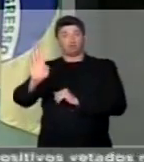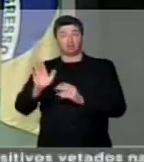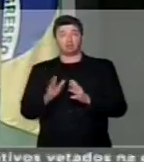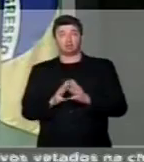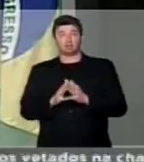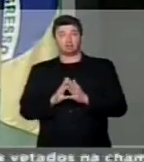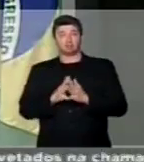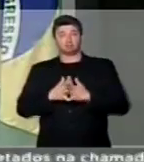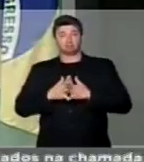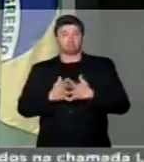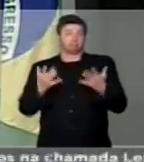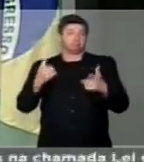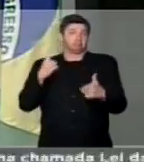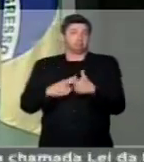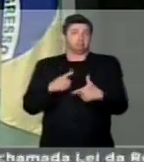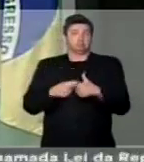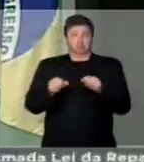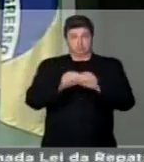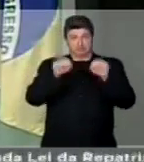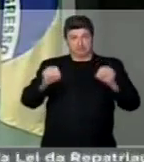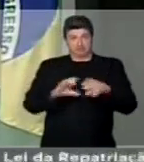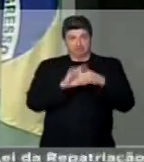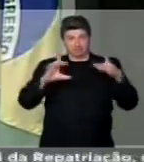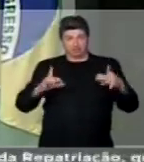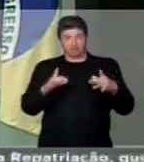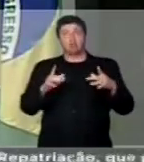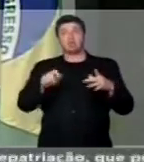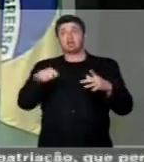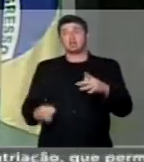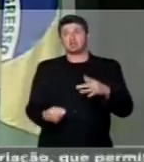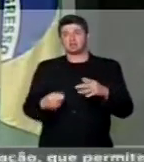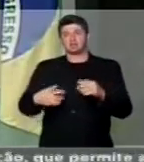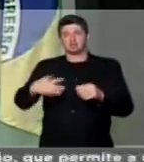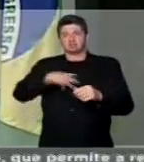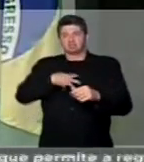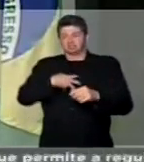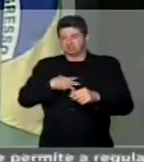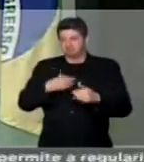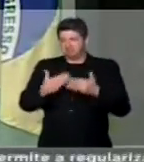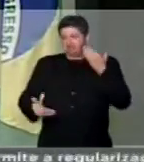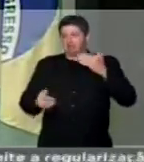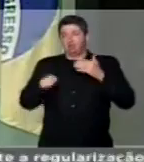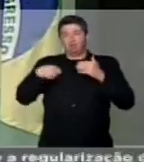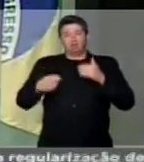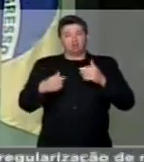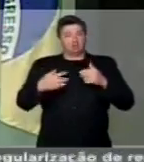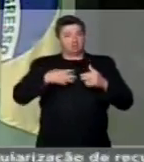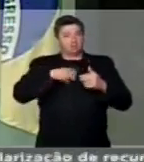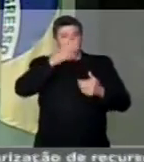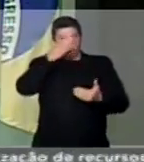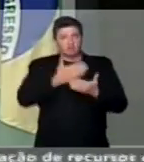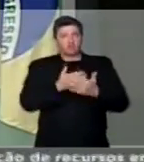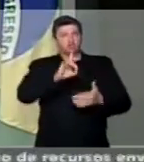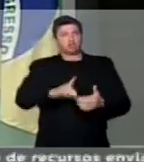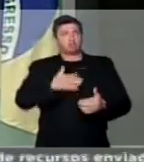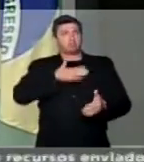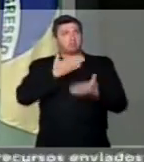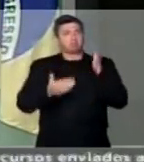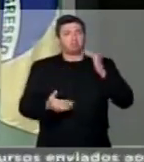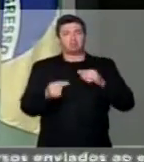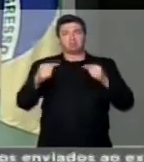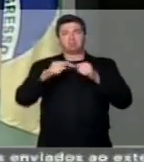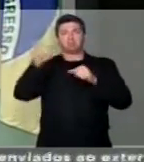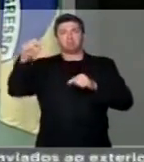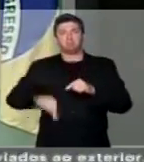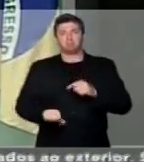Brasil. Porque num sistema democrático, aqueles que se sentem lesados, aqueles que acreditam que os seus direitos não